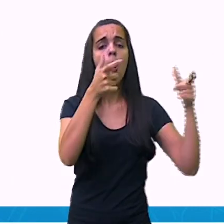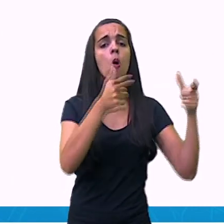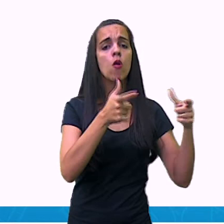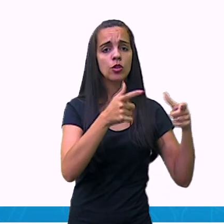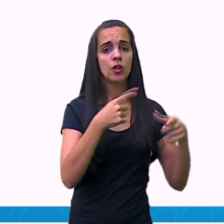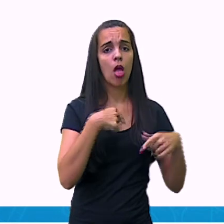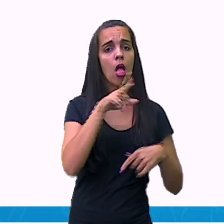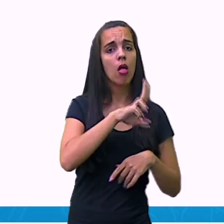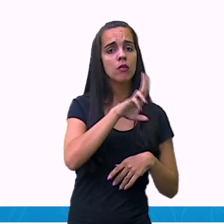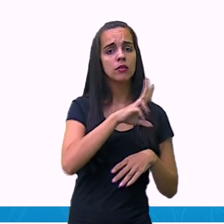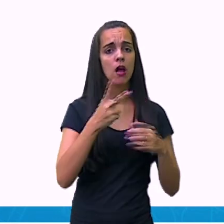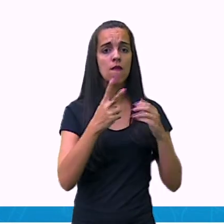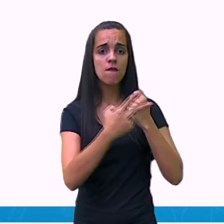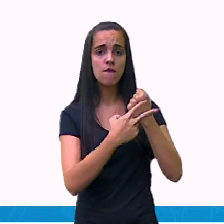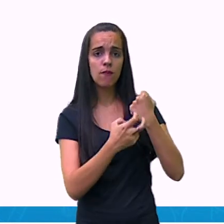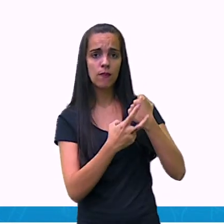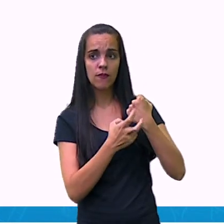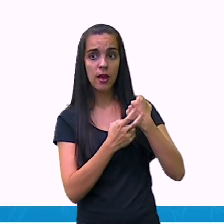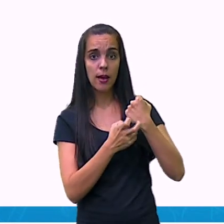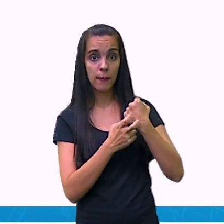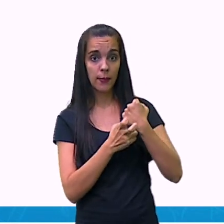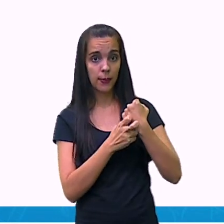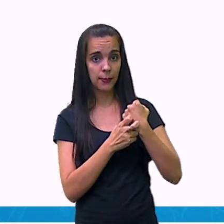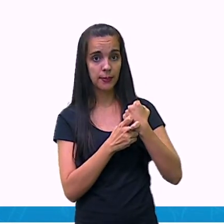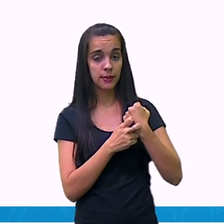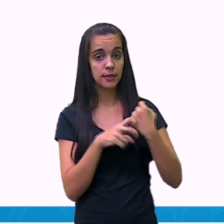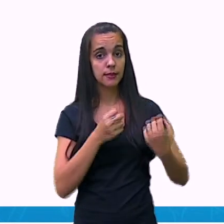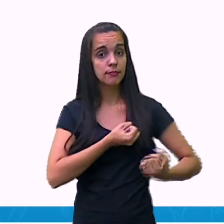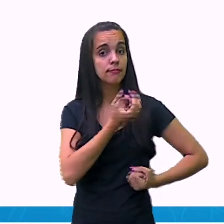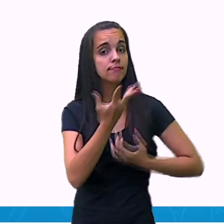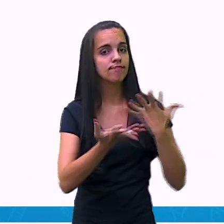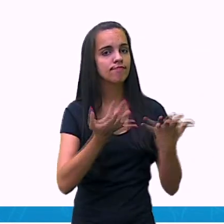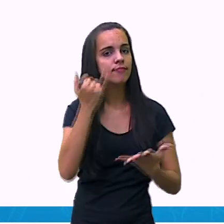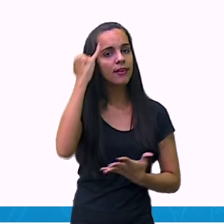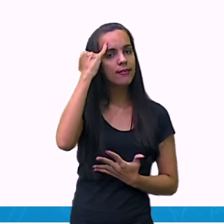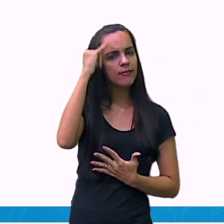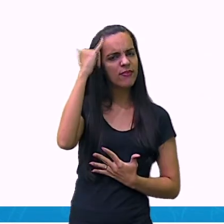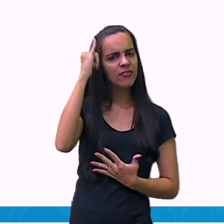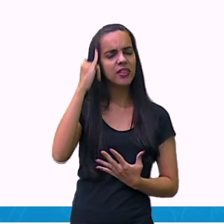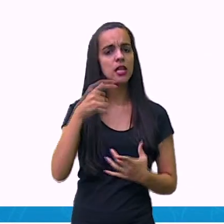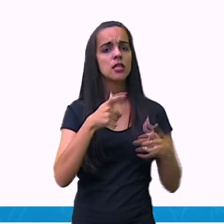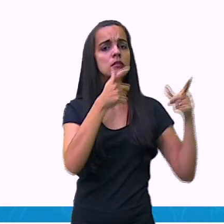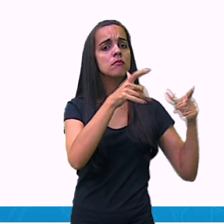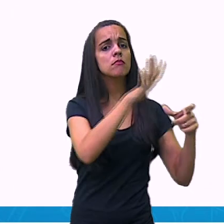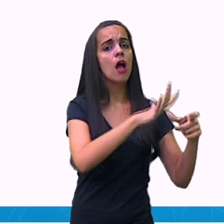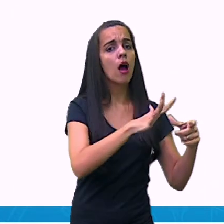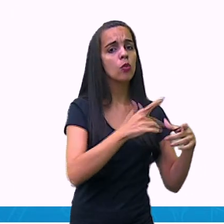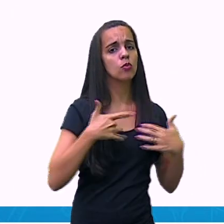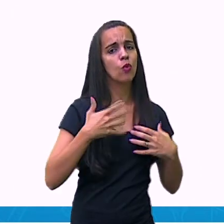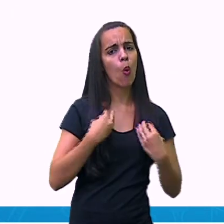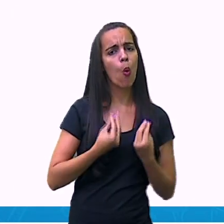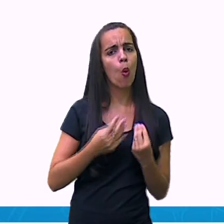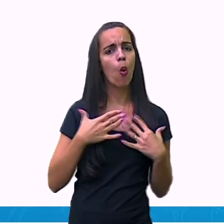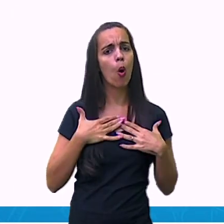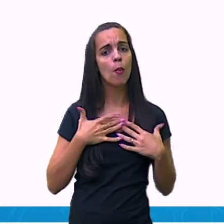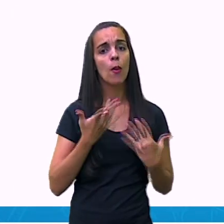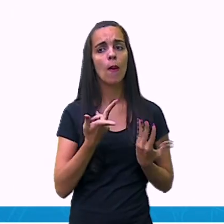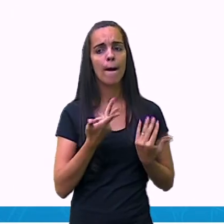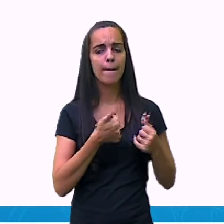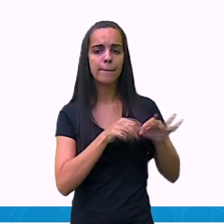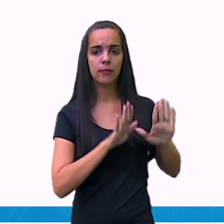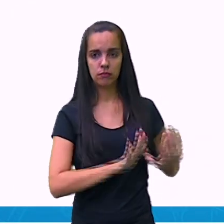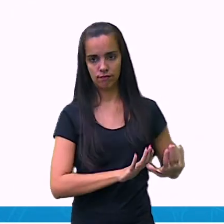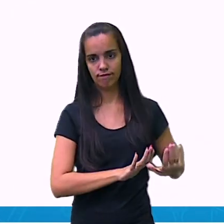é usado com verbos que expressam ideia de estado